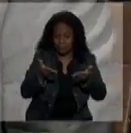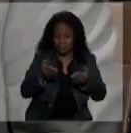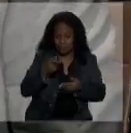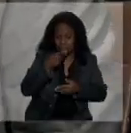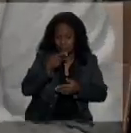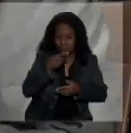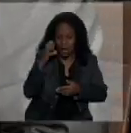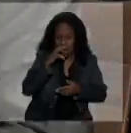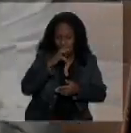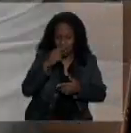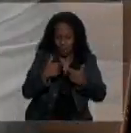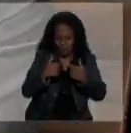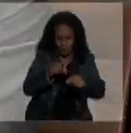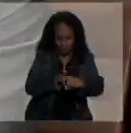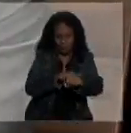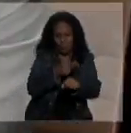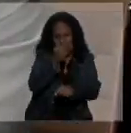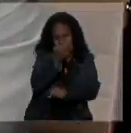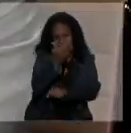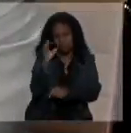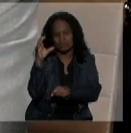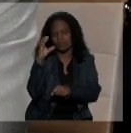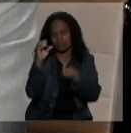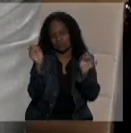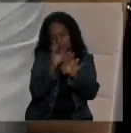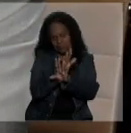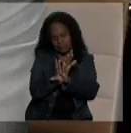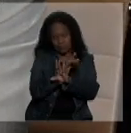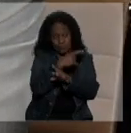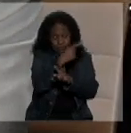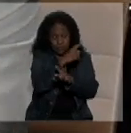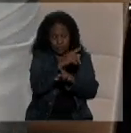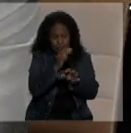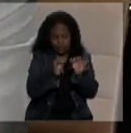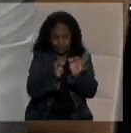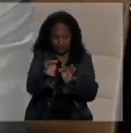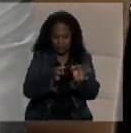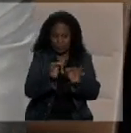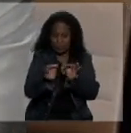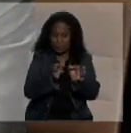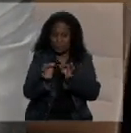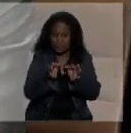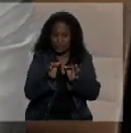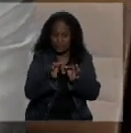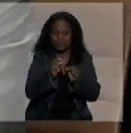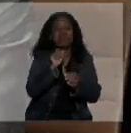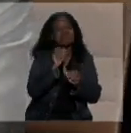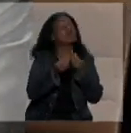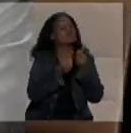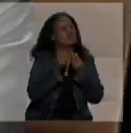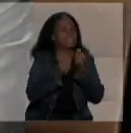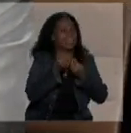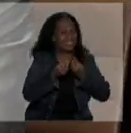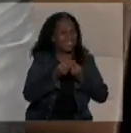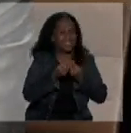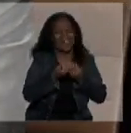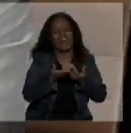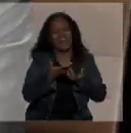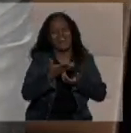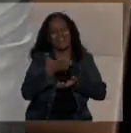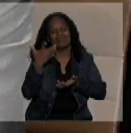falar, falando em quilombo, vamos falar aqui rápido, que o nosso tempo está acabando, mas vamos falar do teu projeto aí, Quilombolado, como é que é